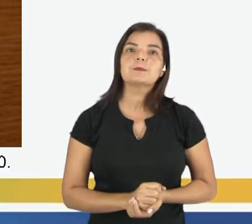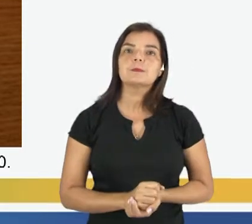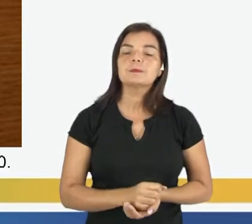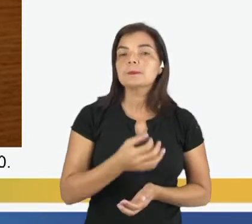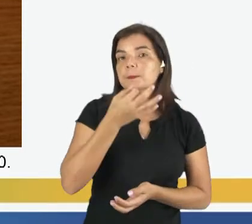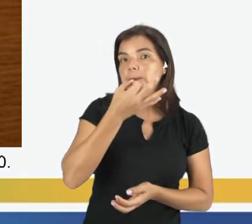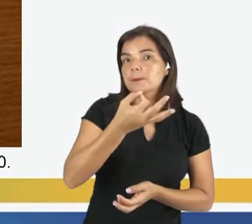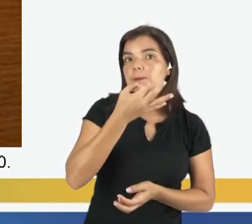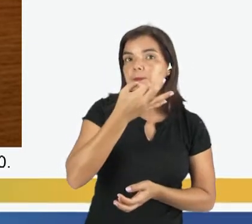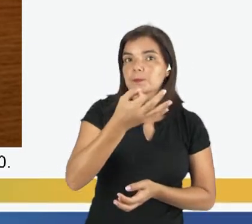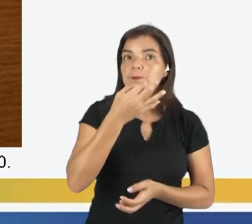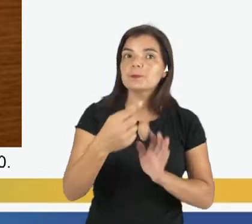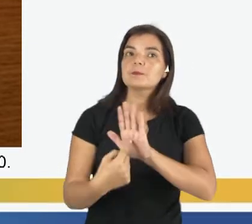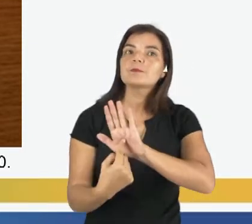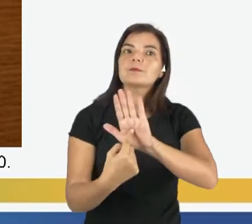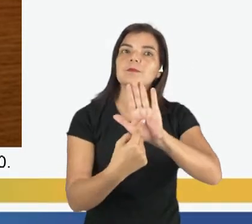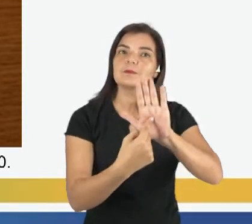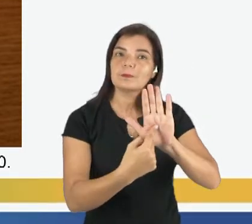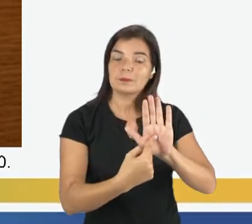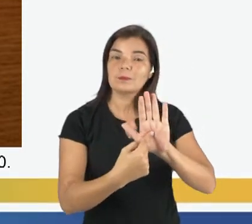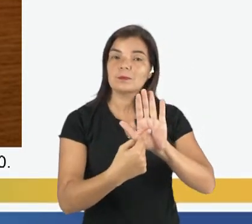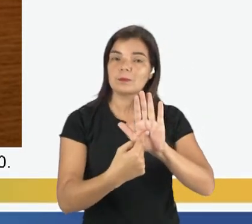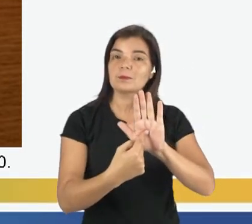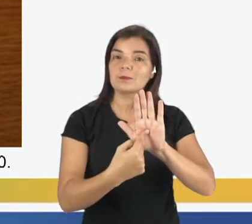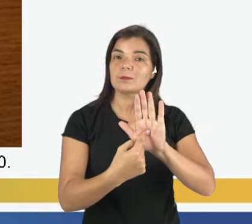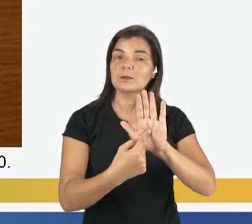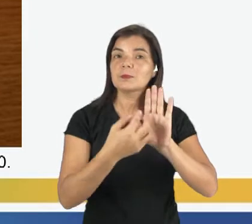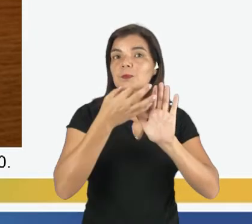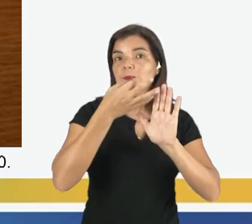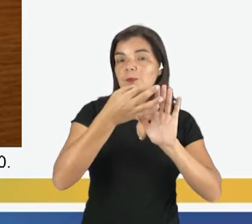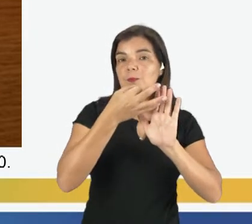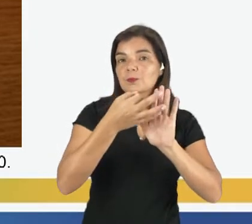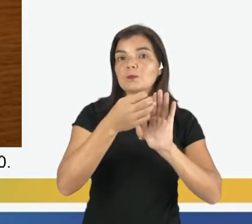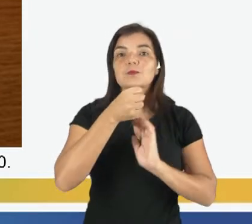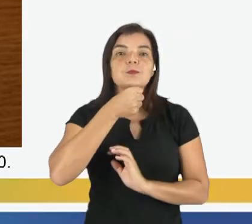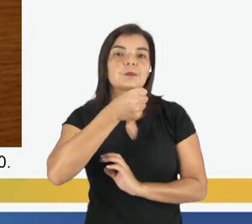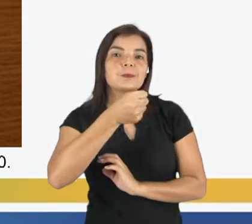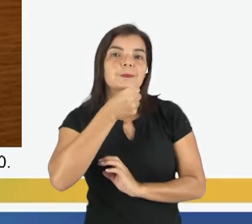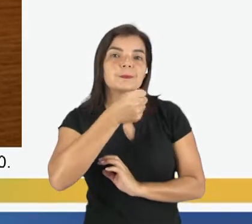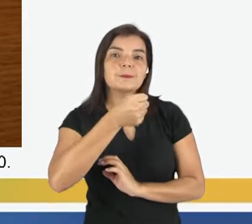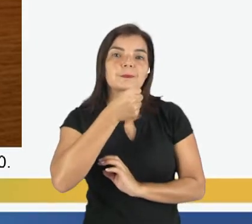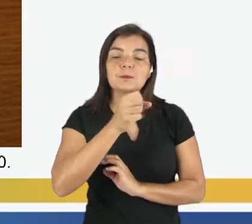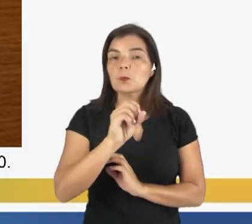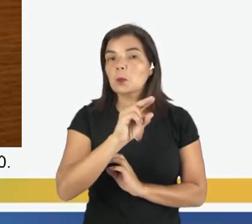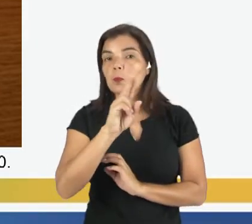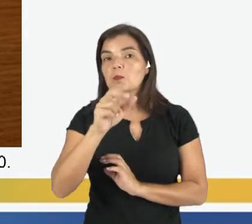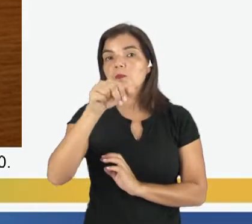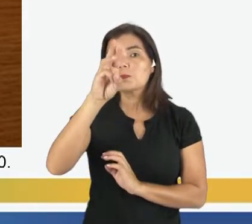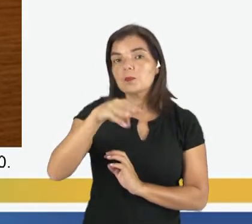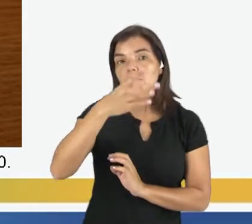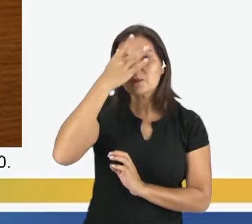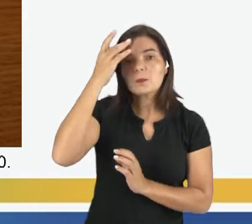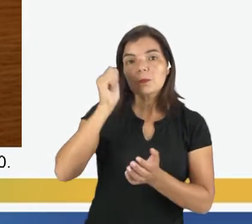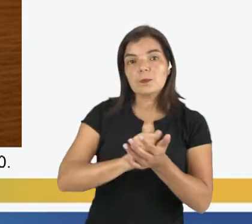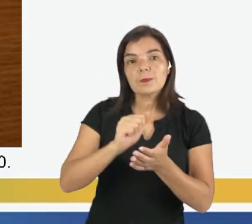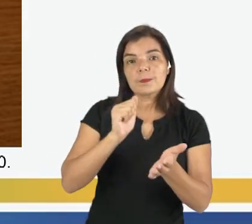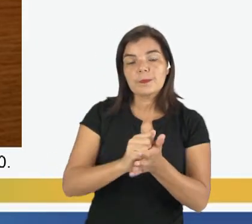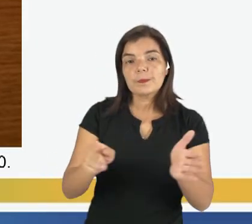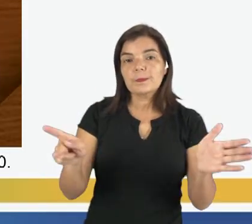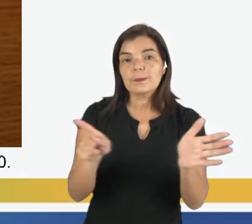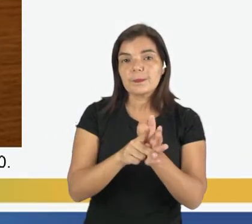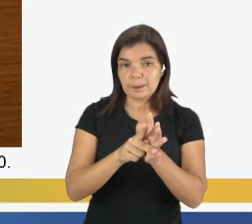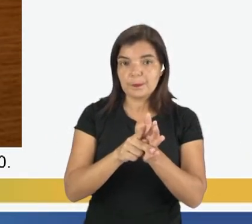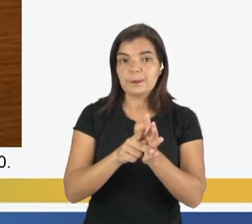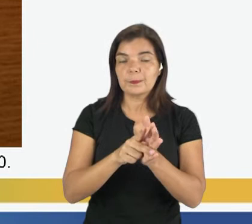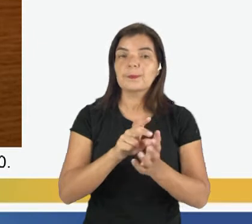Na opinativa, os fatos são apresentados evidenciando a opinião do repórter ou de quem escreveu a própria